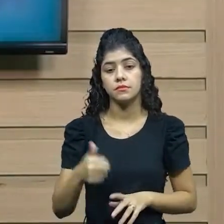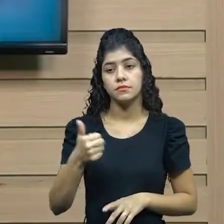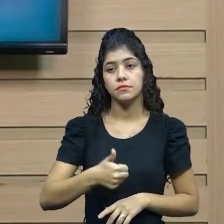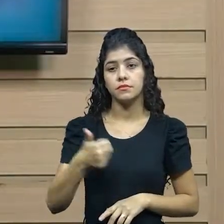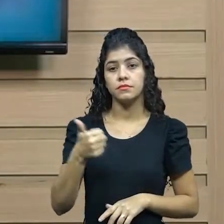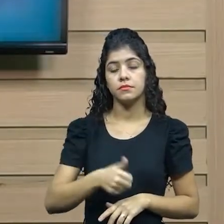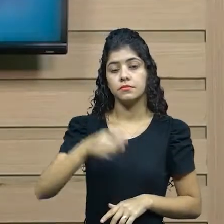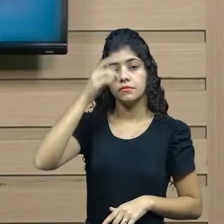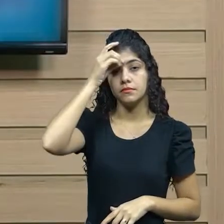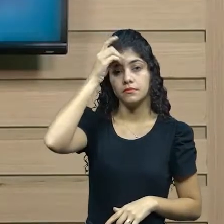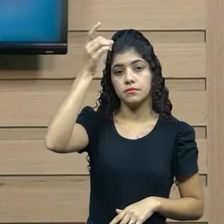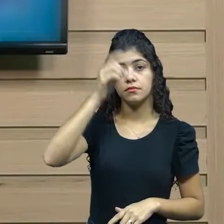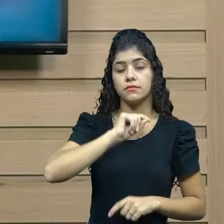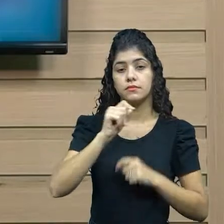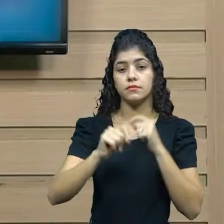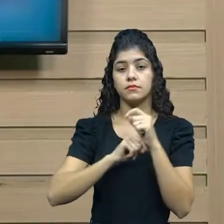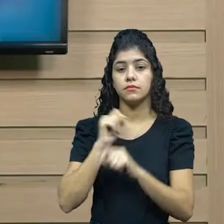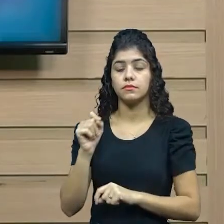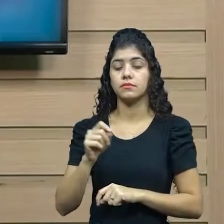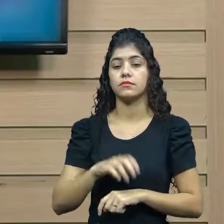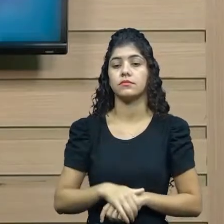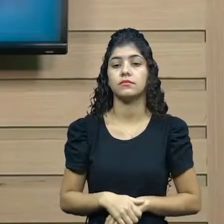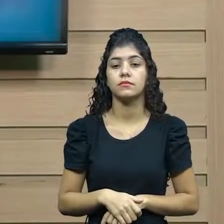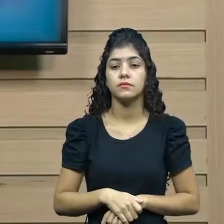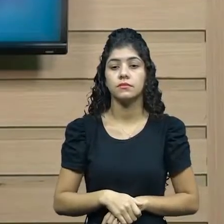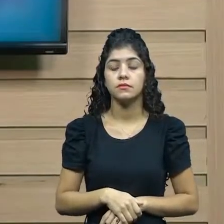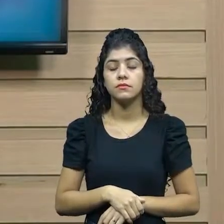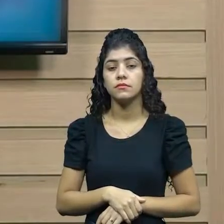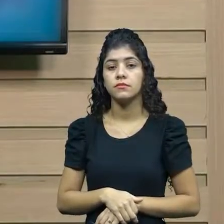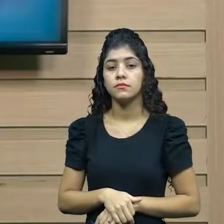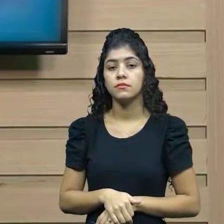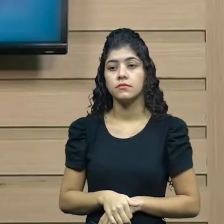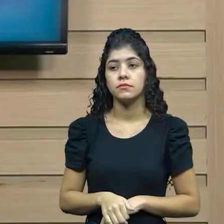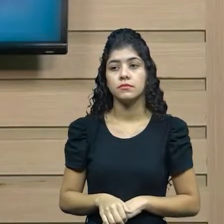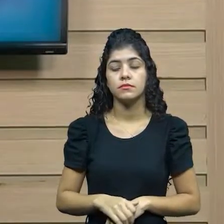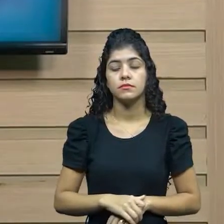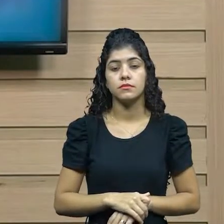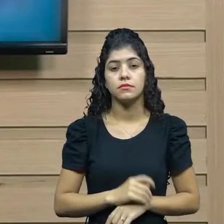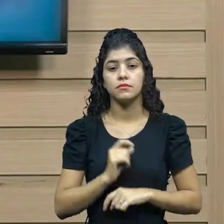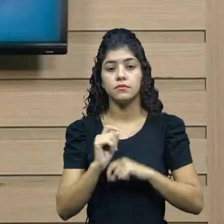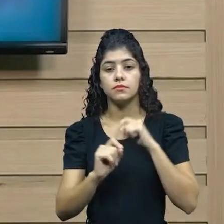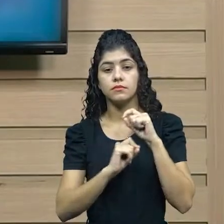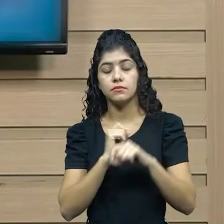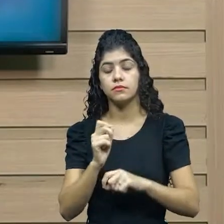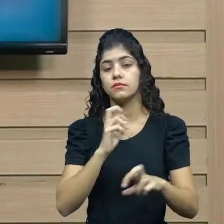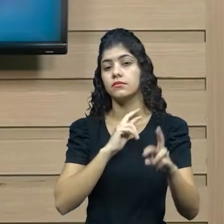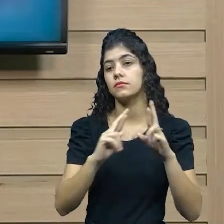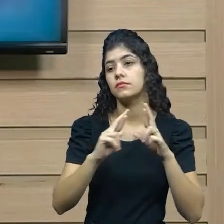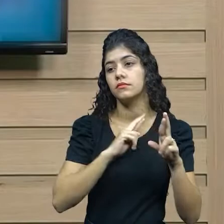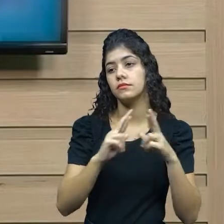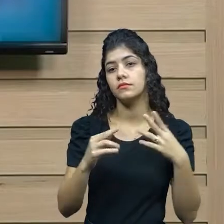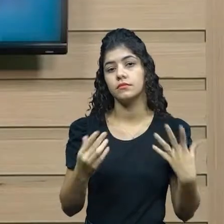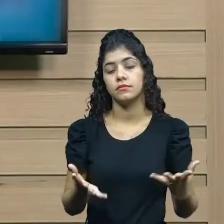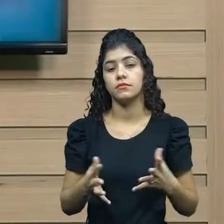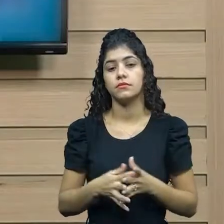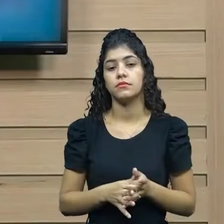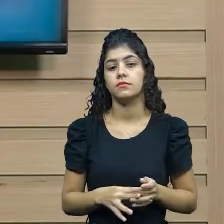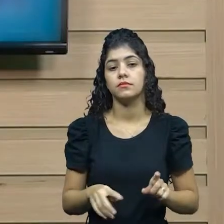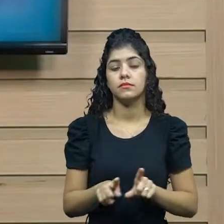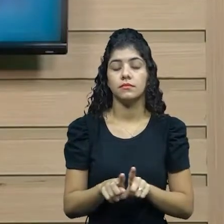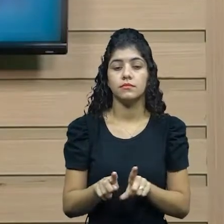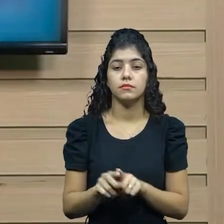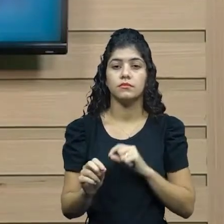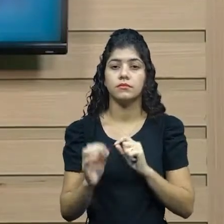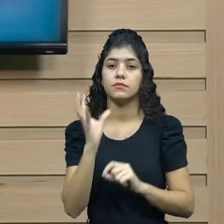ideia de dimensão do marketing é a ideia do relacionamento, estabelecer esse relacionamento